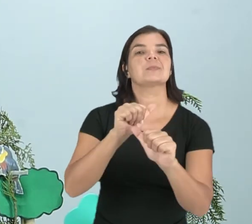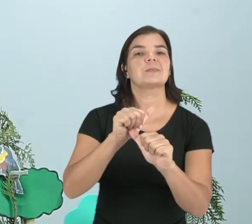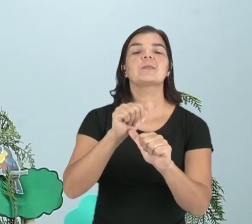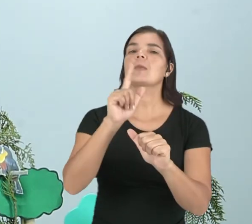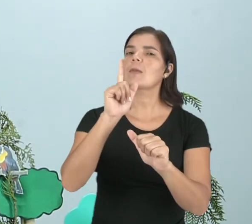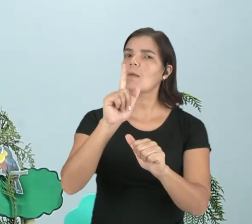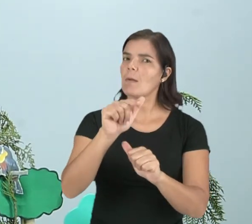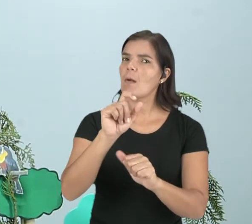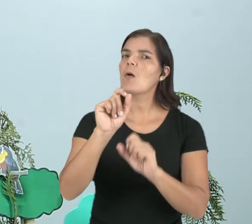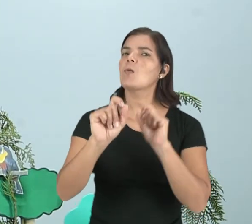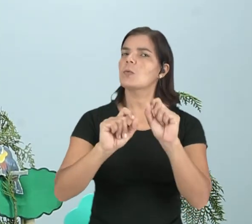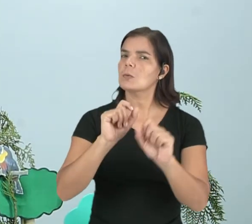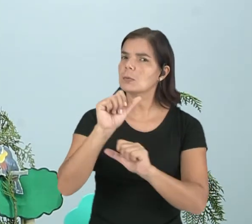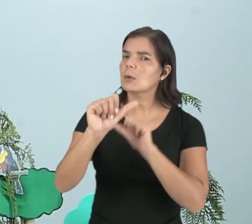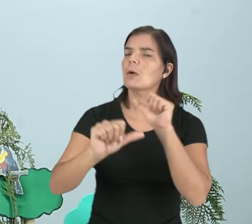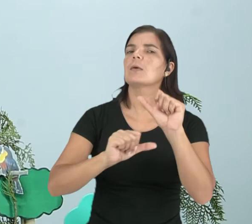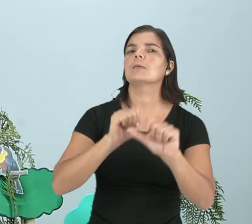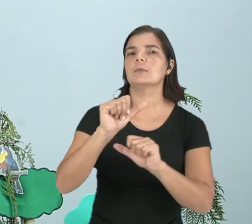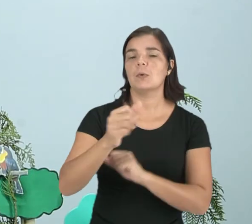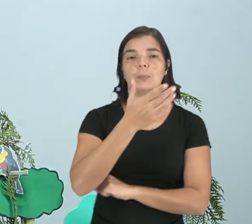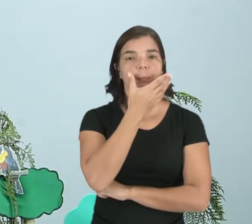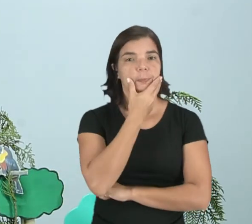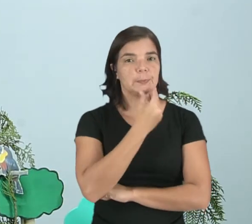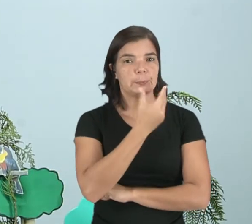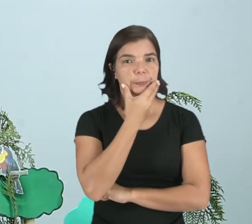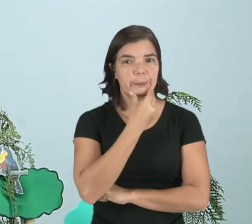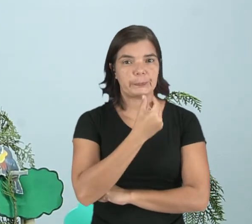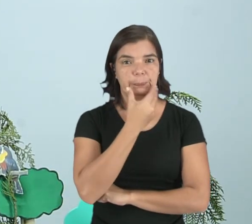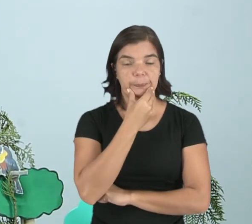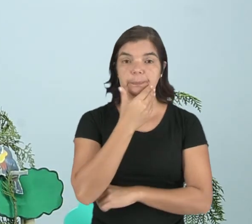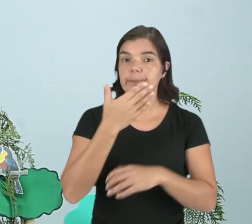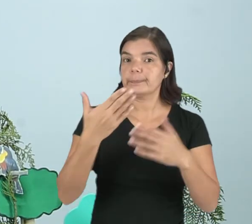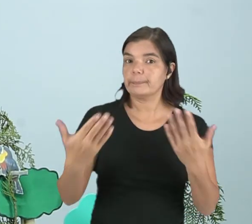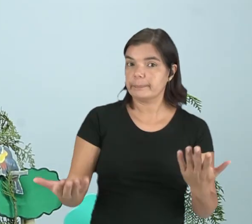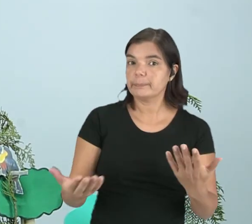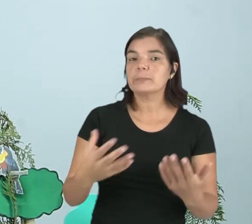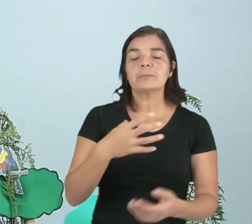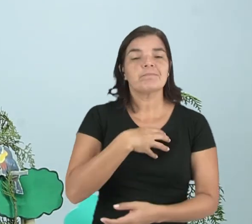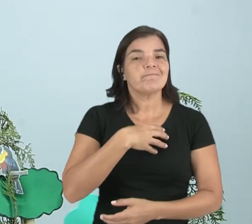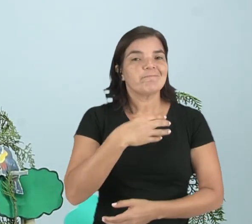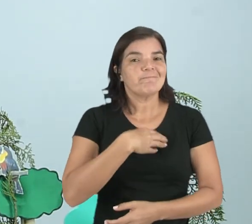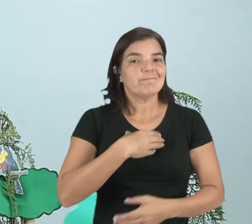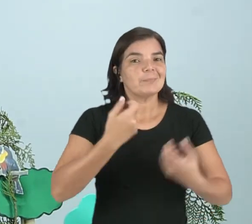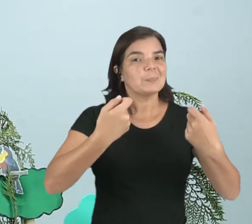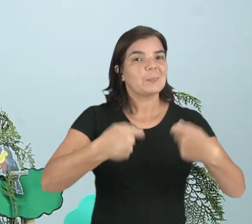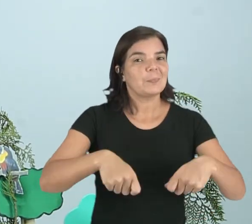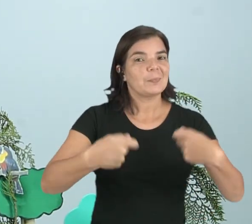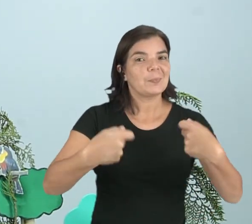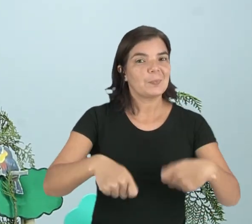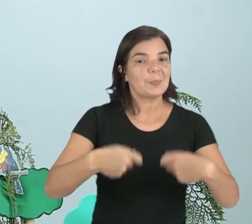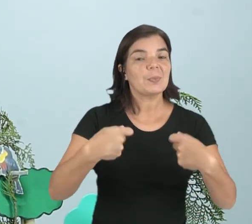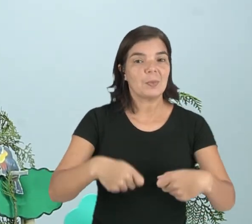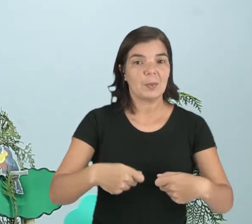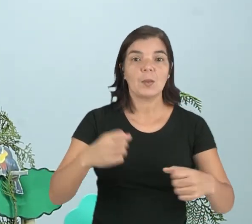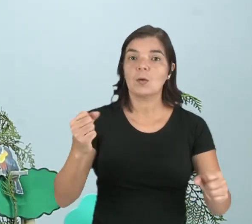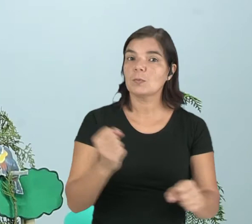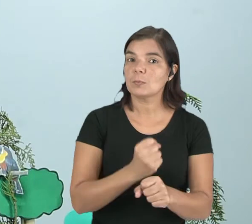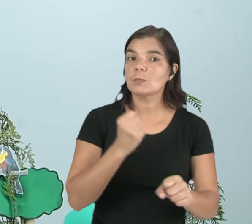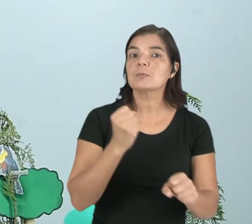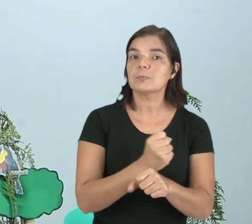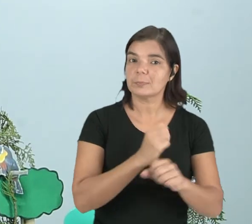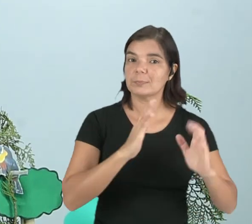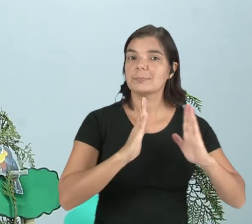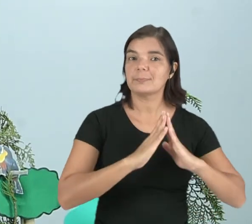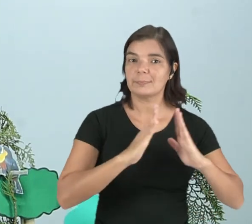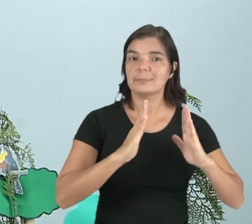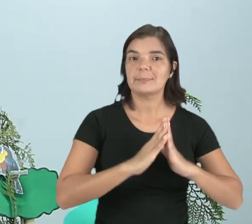Essa paisagem foi modificada pelo homem. Então, o homem sentiu a necessidade de construir a sua